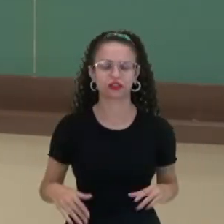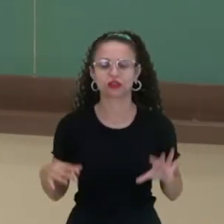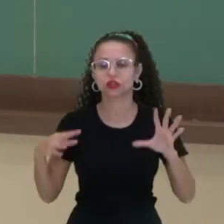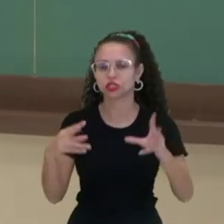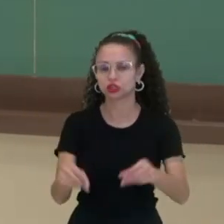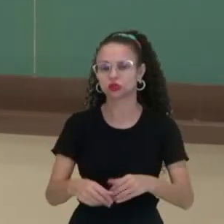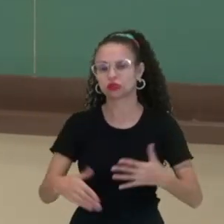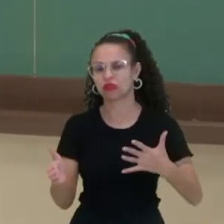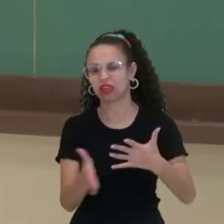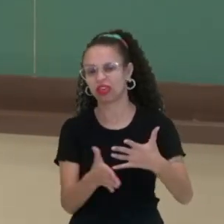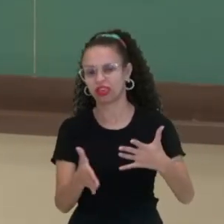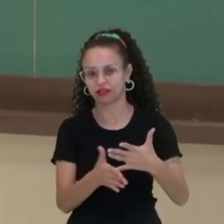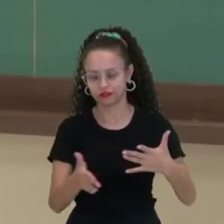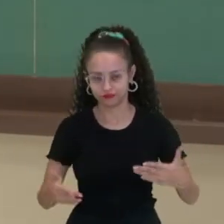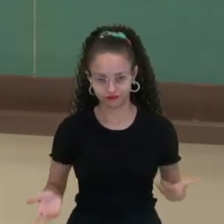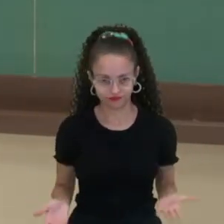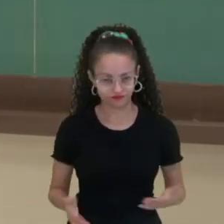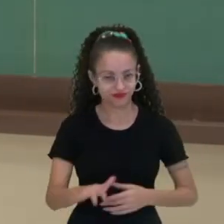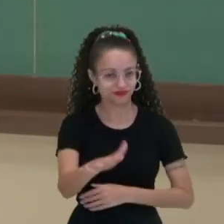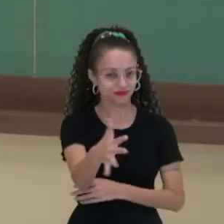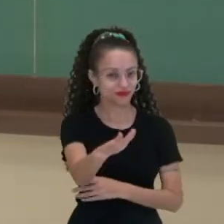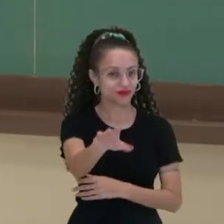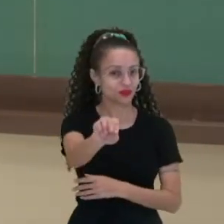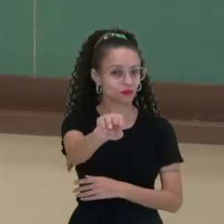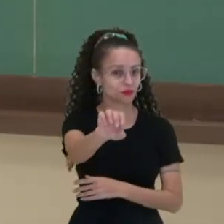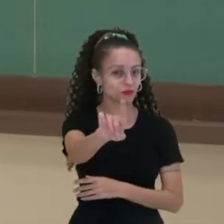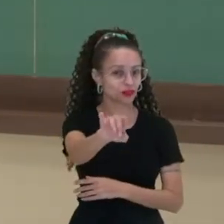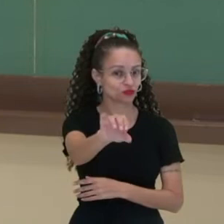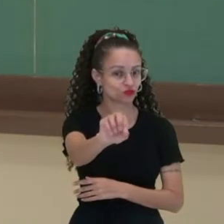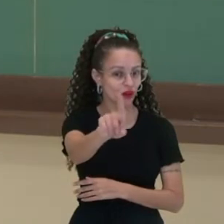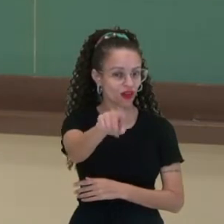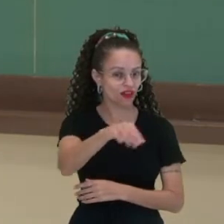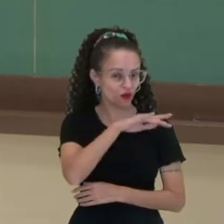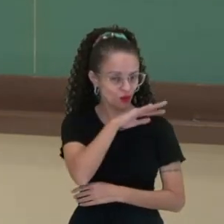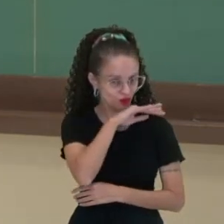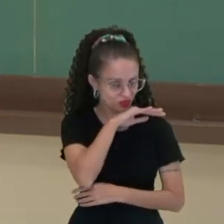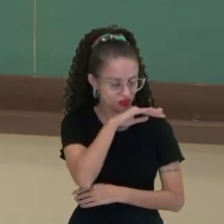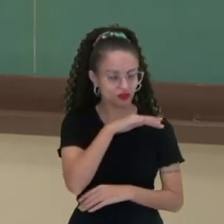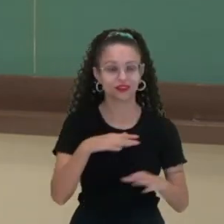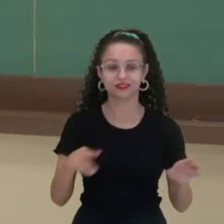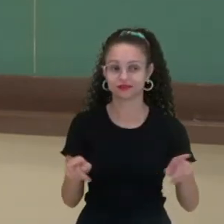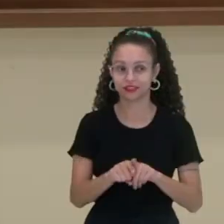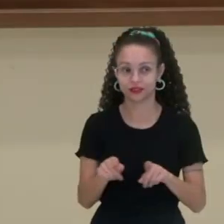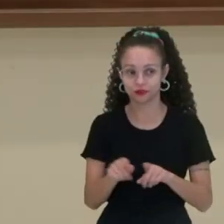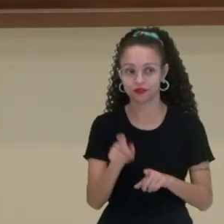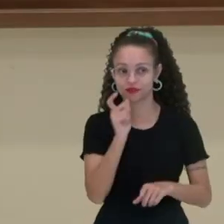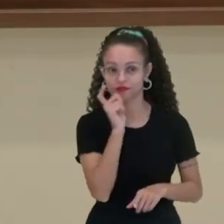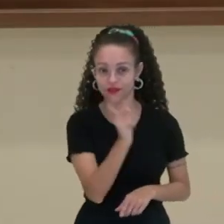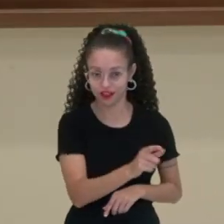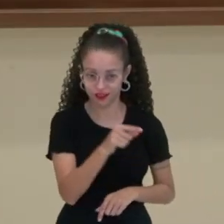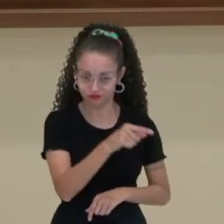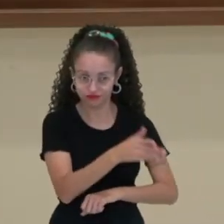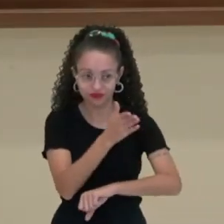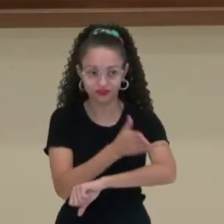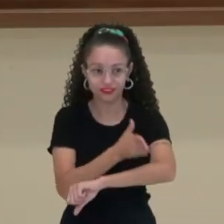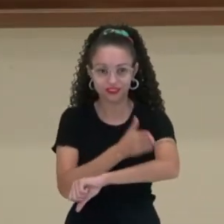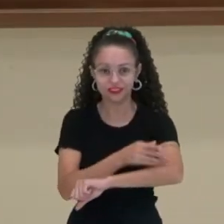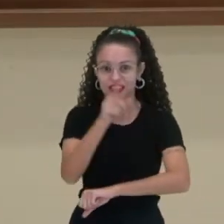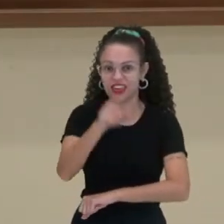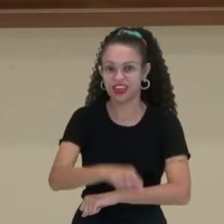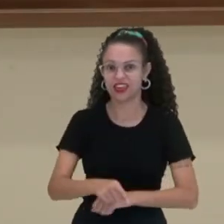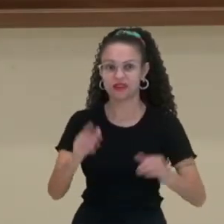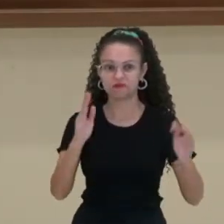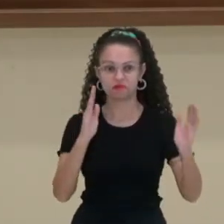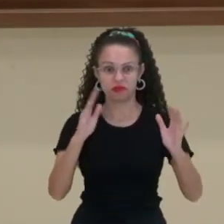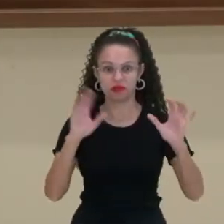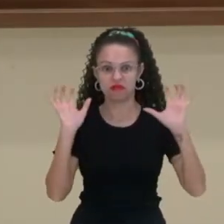tudo medíocre. Médio é algo ruim. Tanto que chamavam a Idade Média de Idade das Trevas, pra